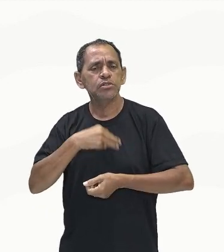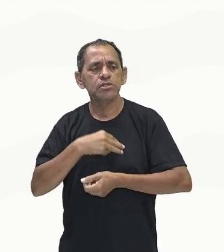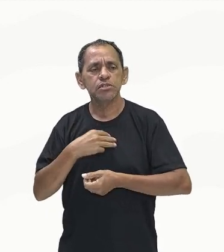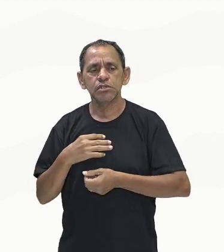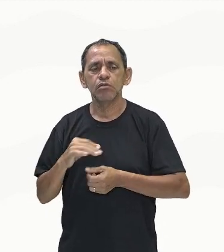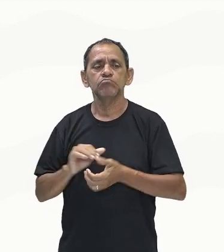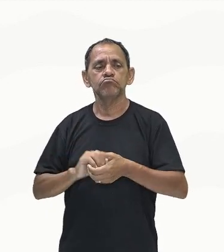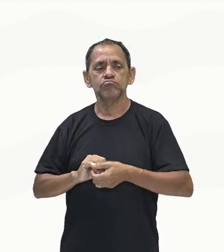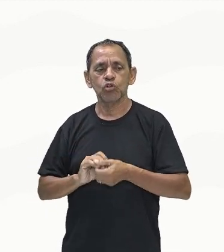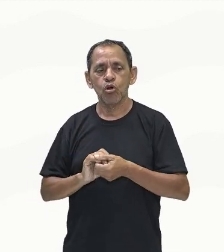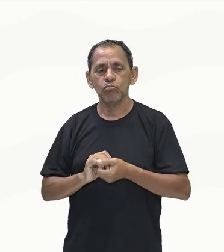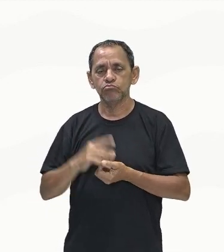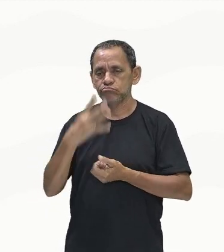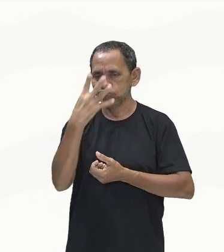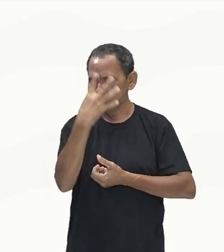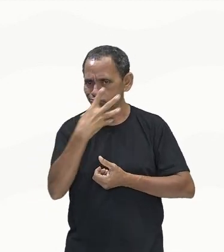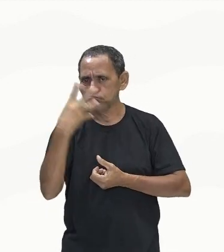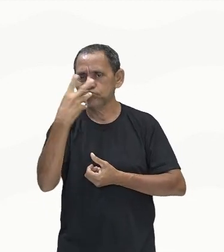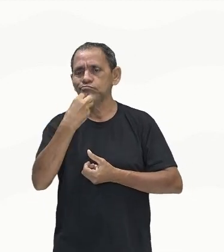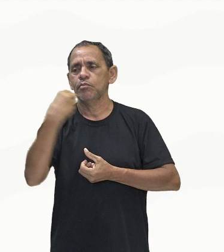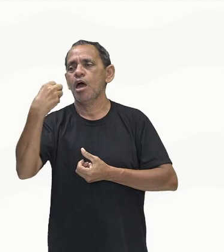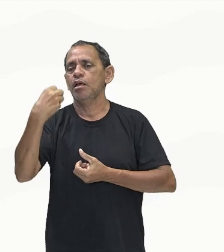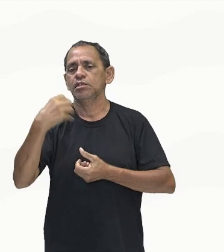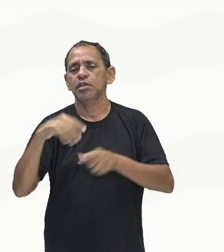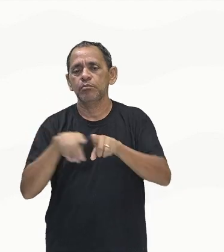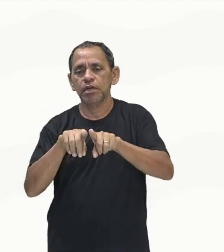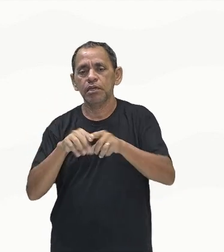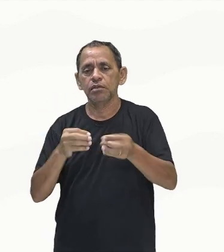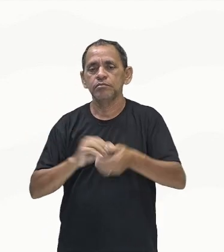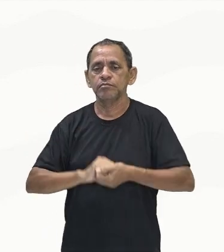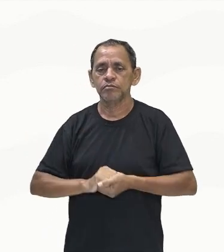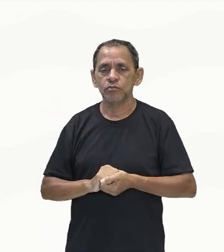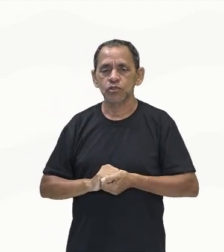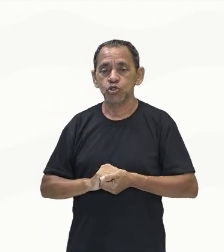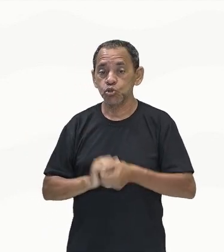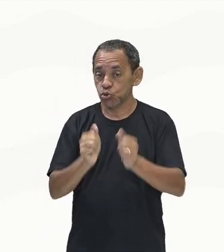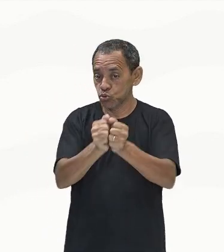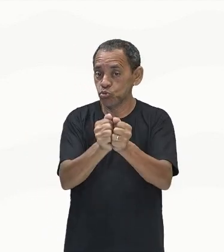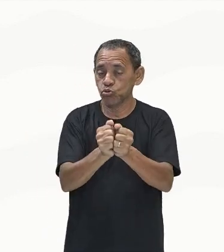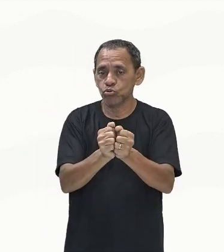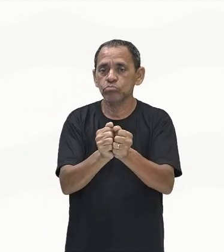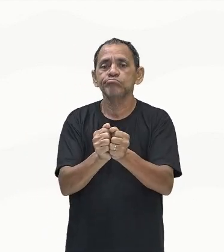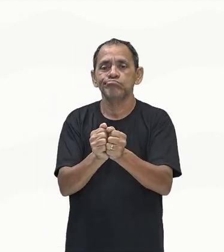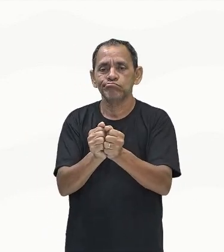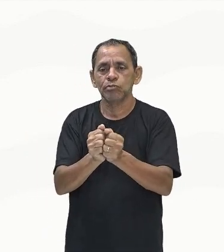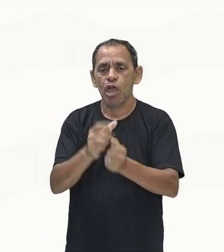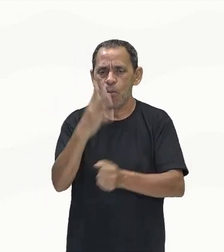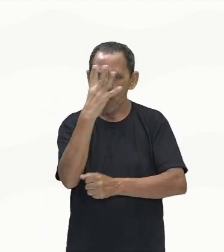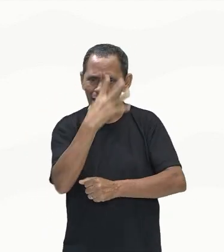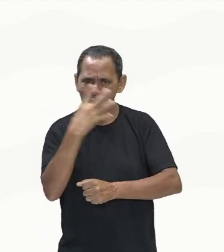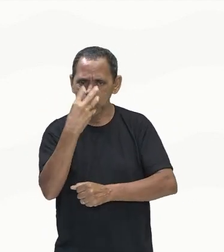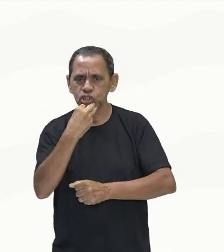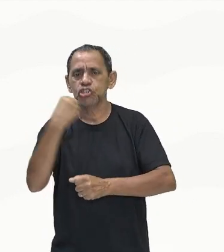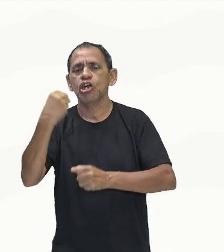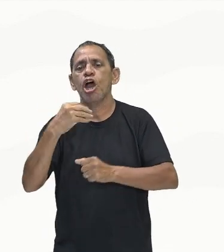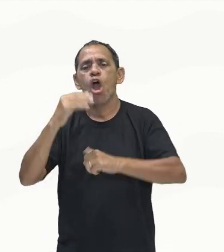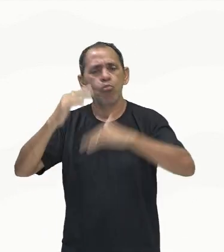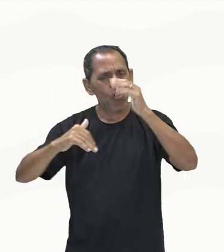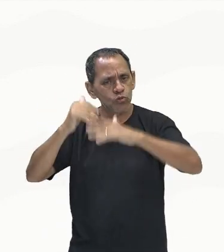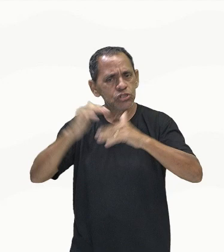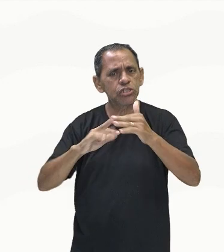e paixão. Quando a gente tem juntos paixão e profissão, a perguntinha que se faz é: